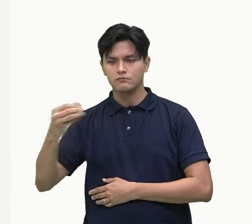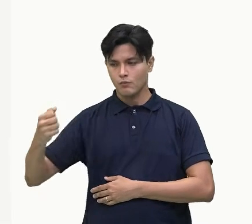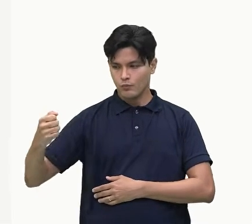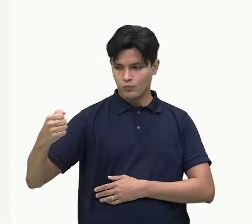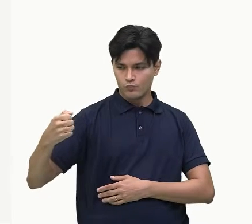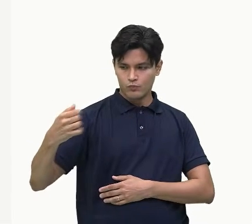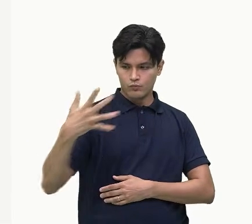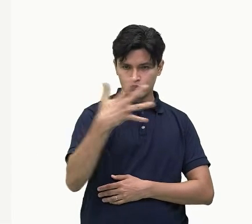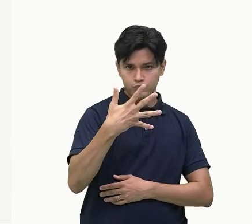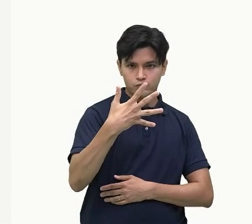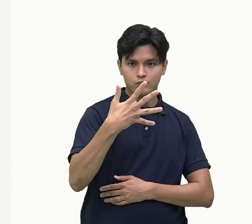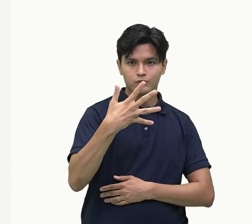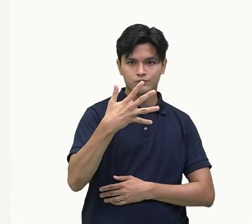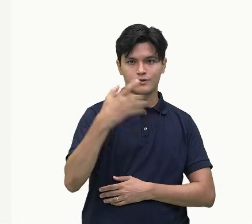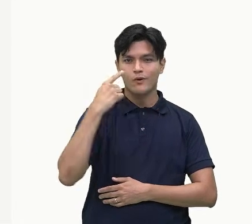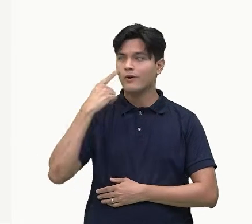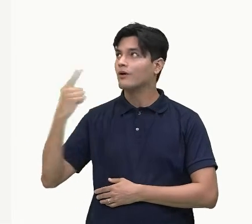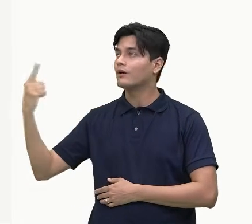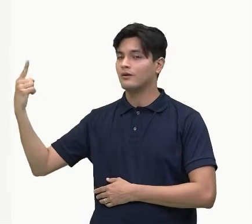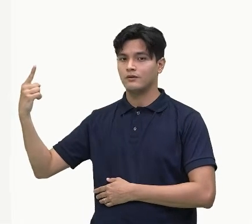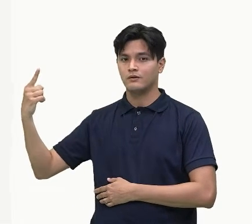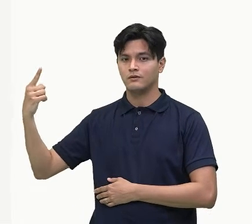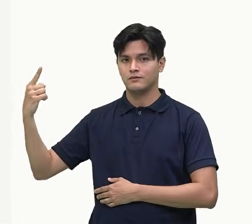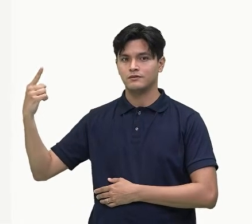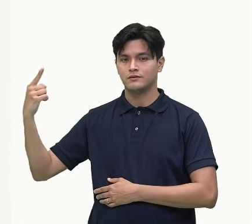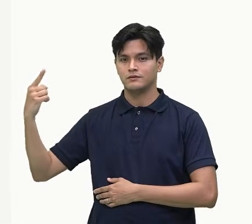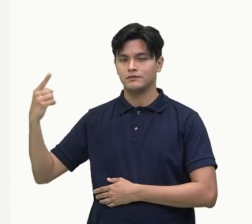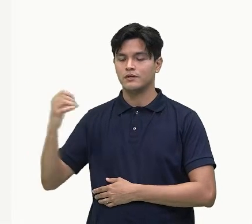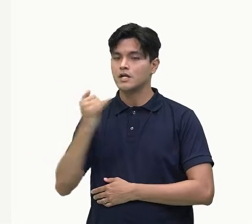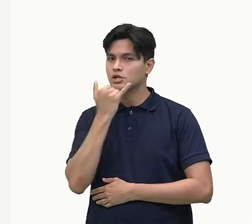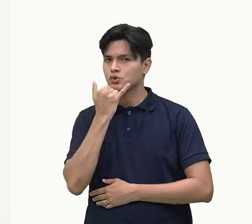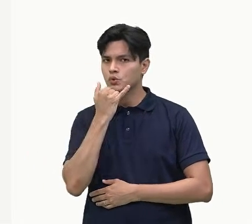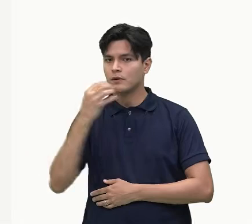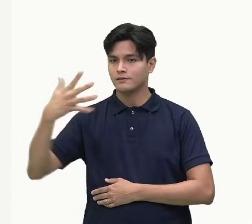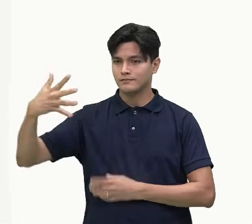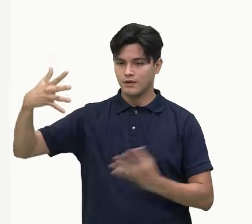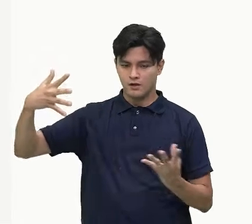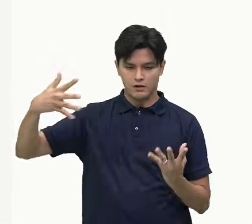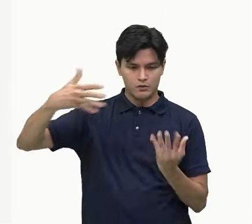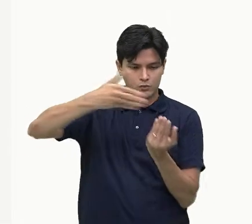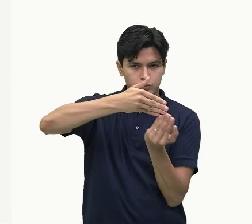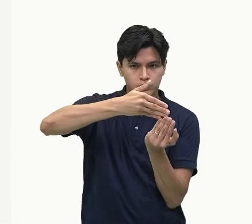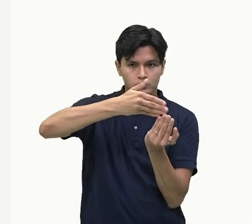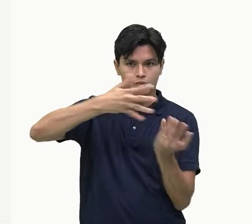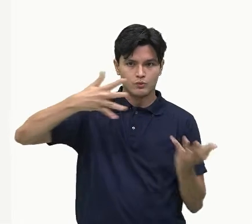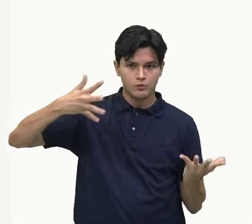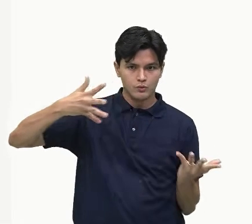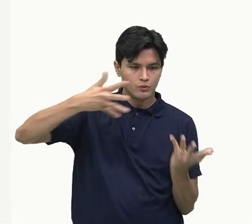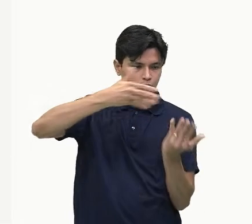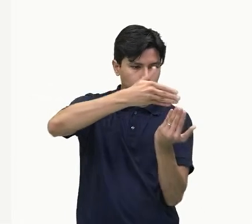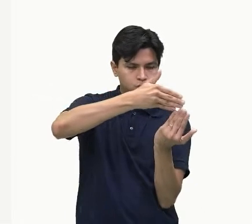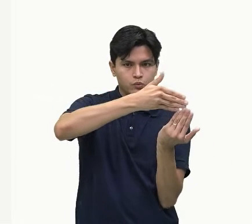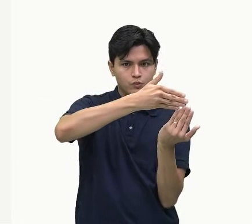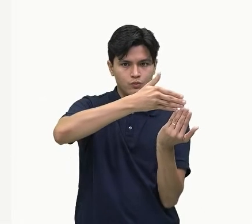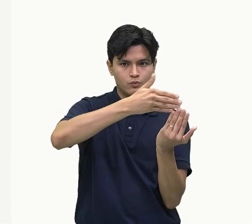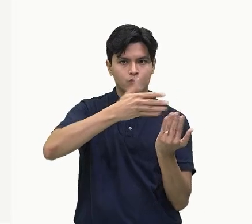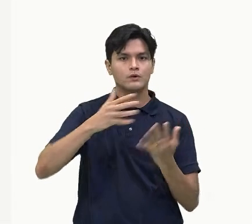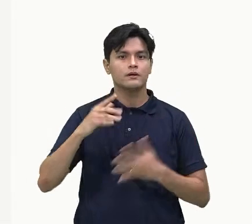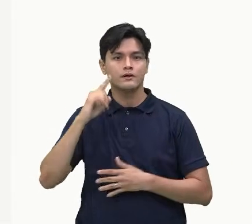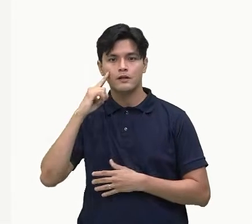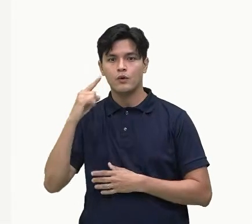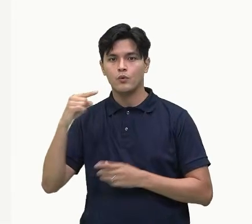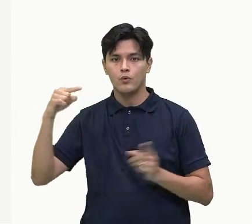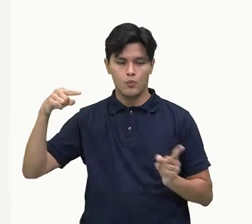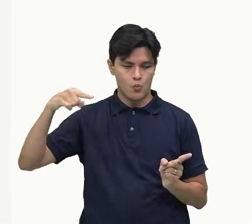um único ponto. Então tá aqui, ó, pessoal, ó, nessa parte aqui eu tenho, né, os raios de luz,